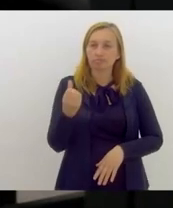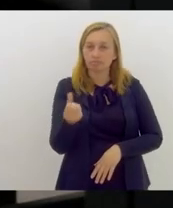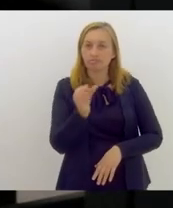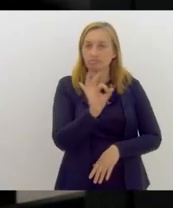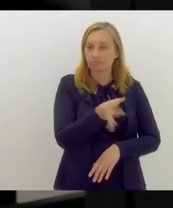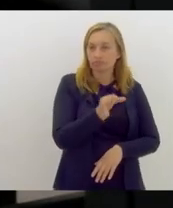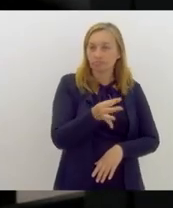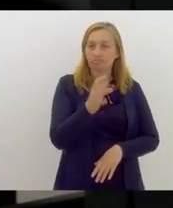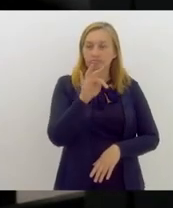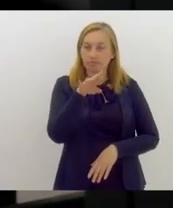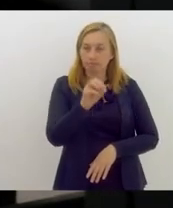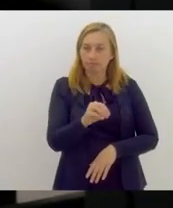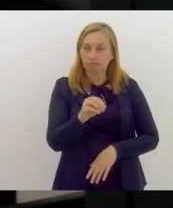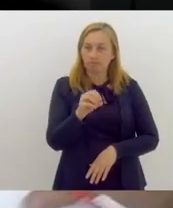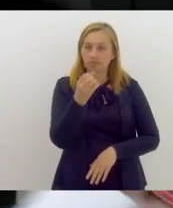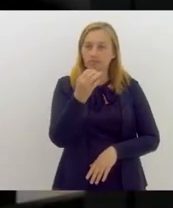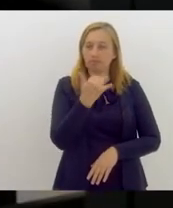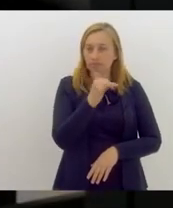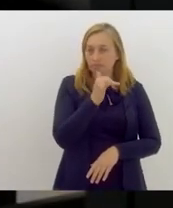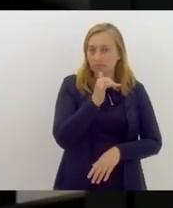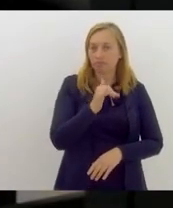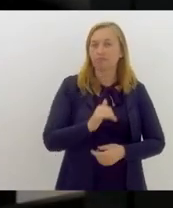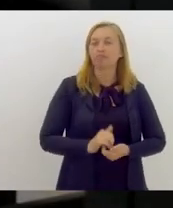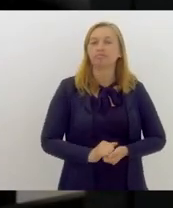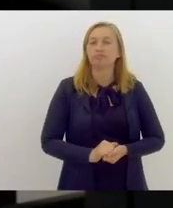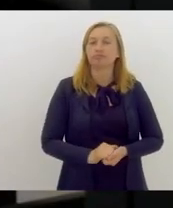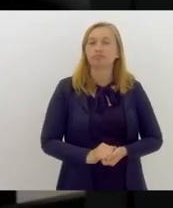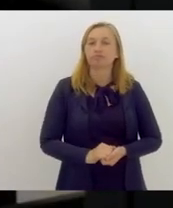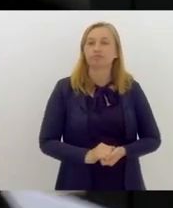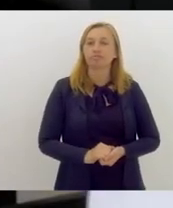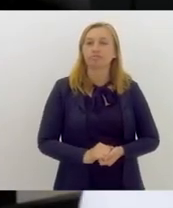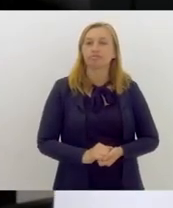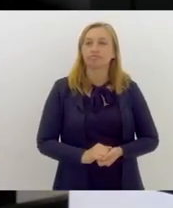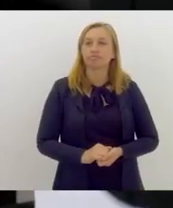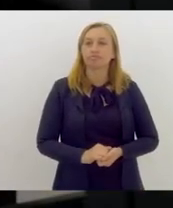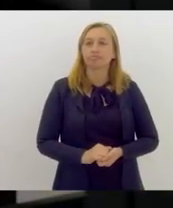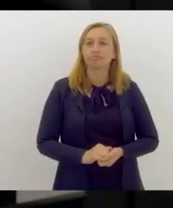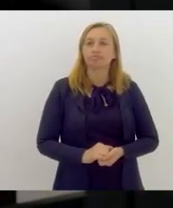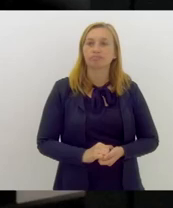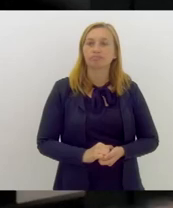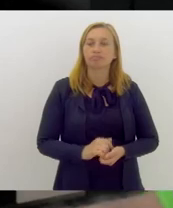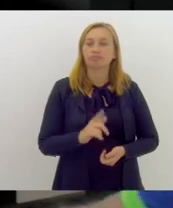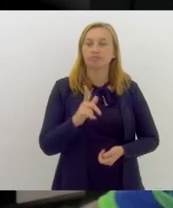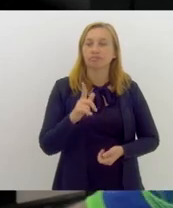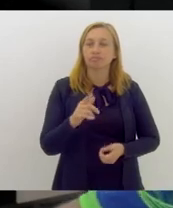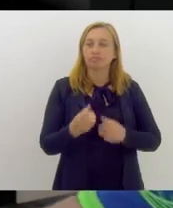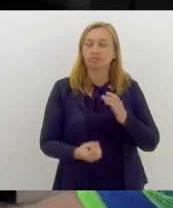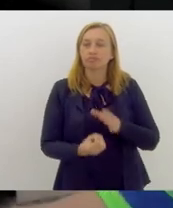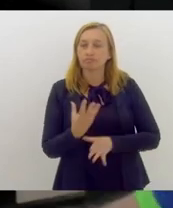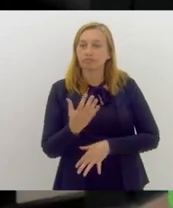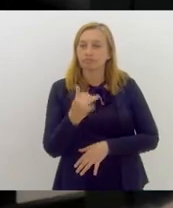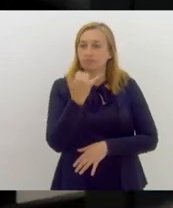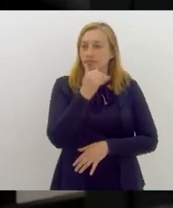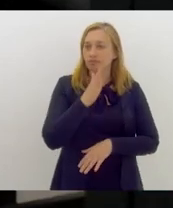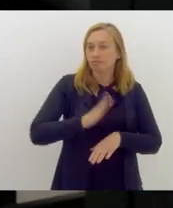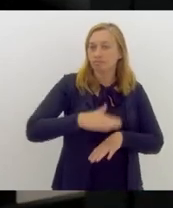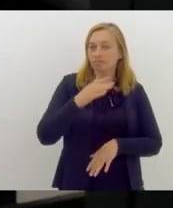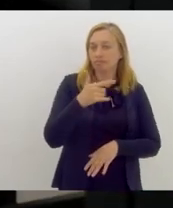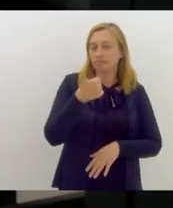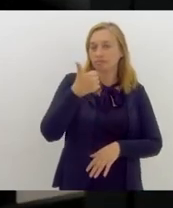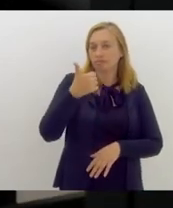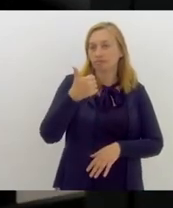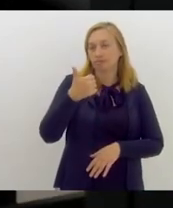justamente termelétricas que tenham acima de geradoras de energia elétrica que estejam acima de 10